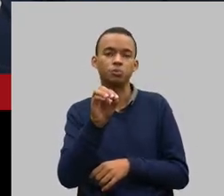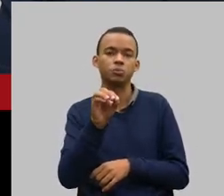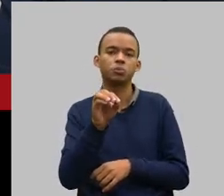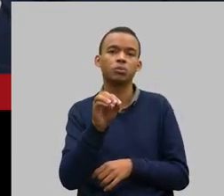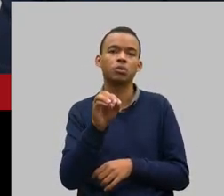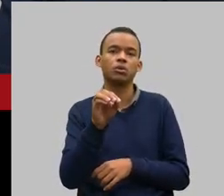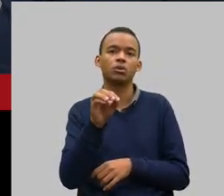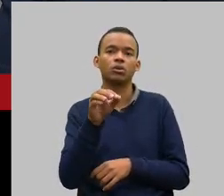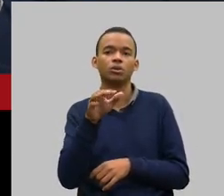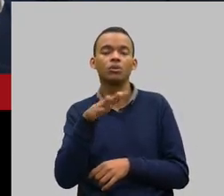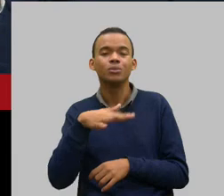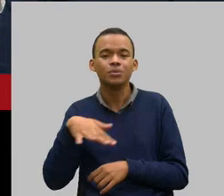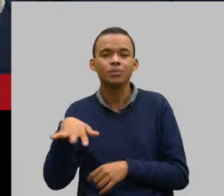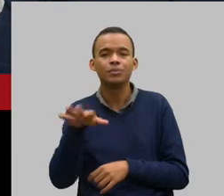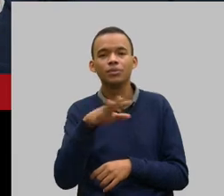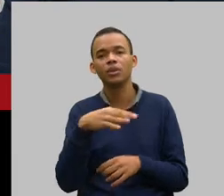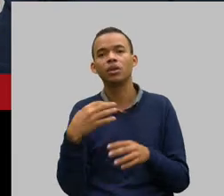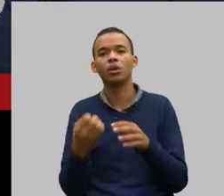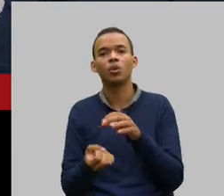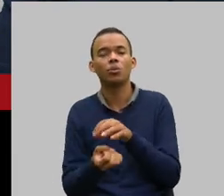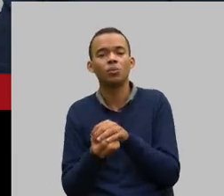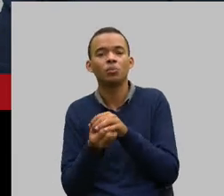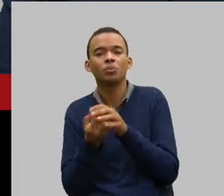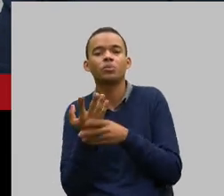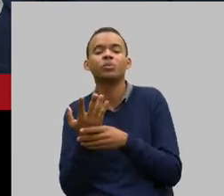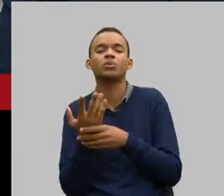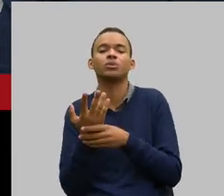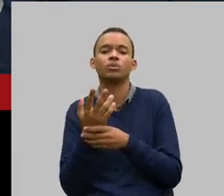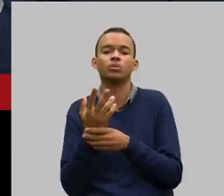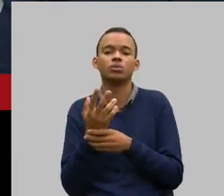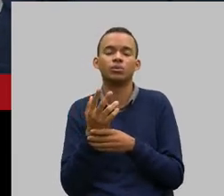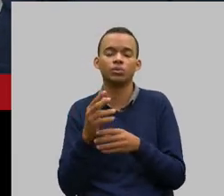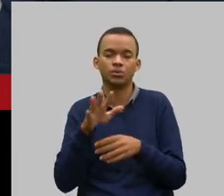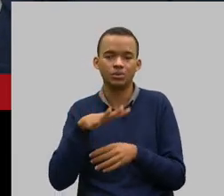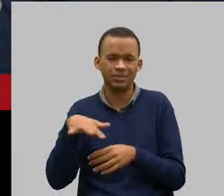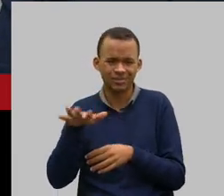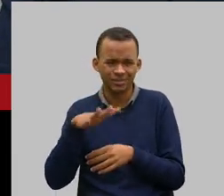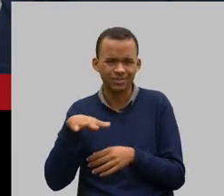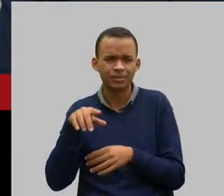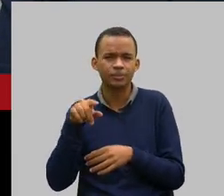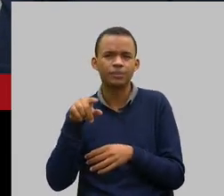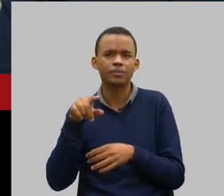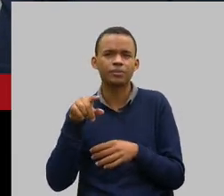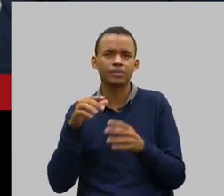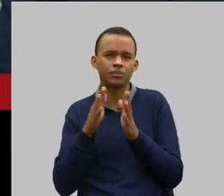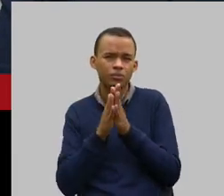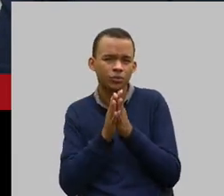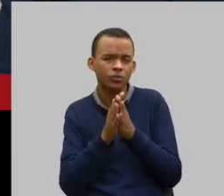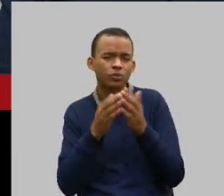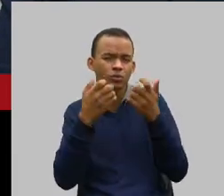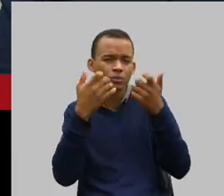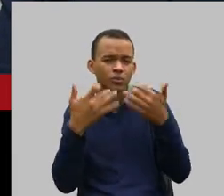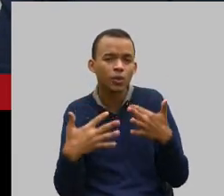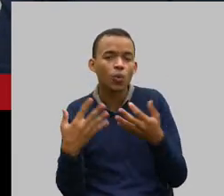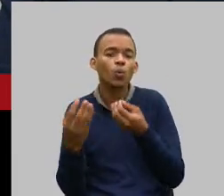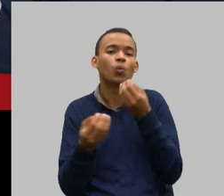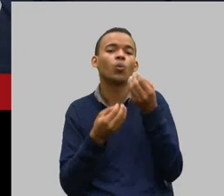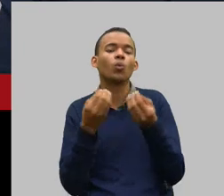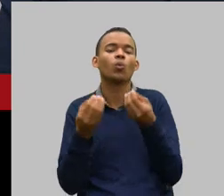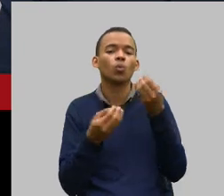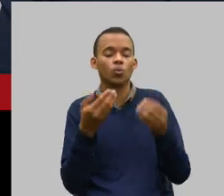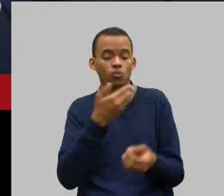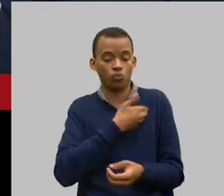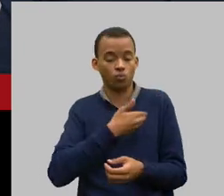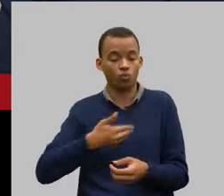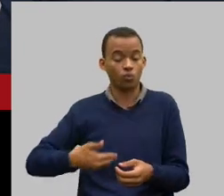produzindo e o incentivo fiscal poderá ajudar muito ação que teve do governo ainda não chegou na maioria chegou